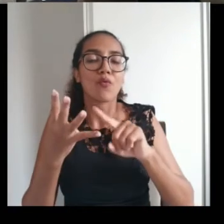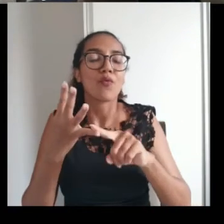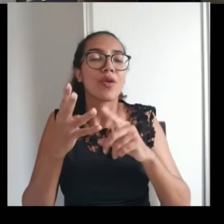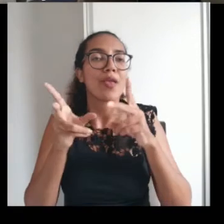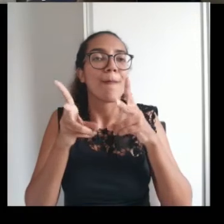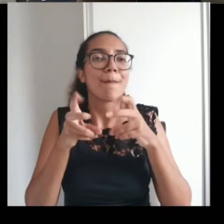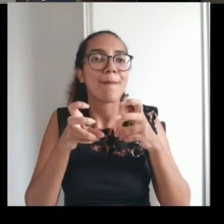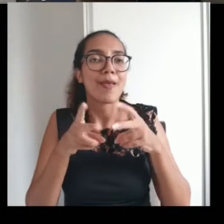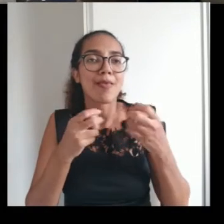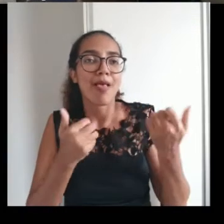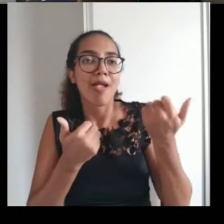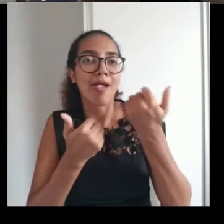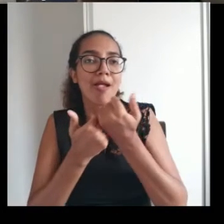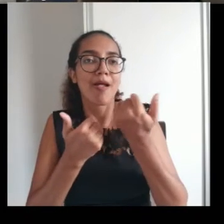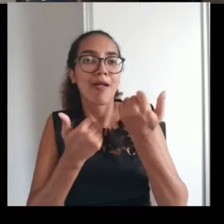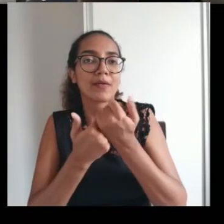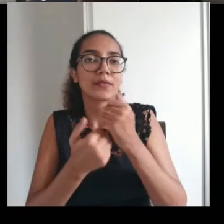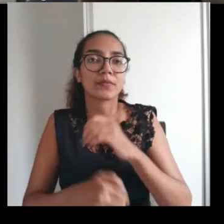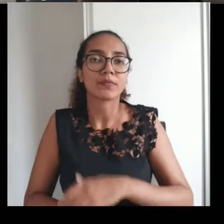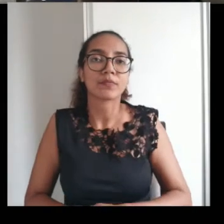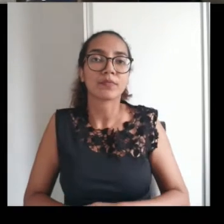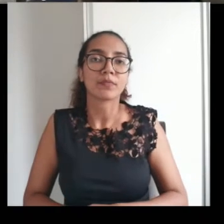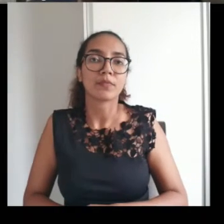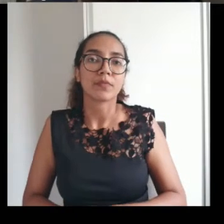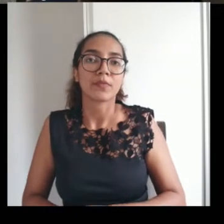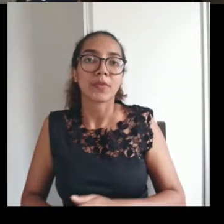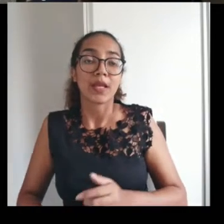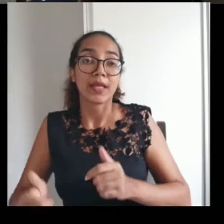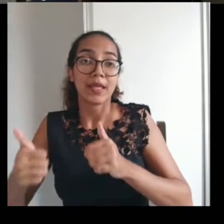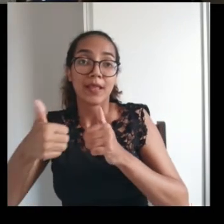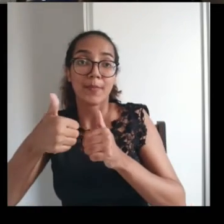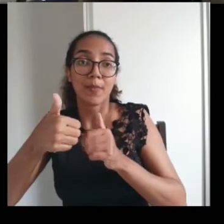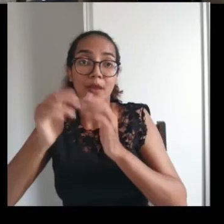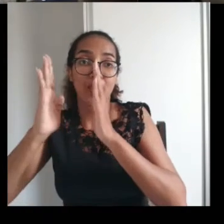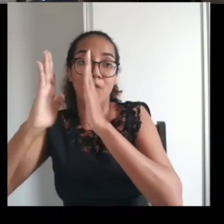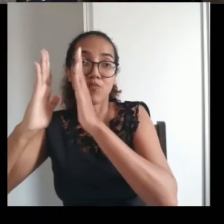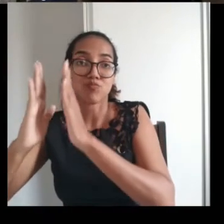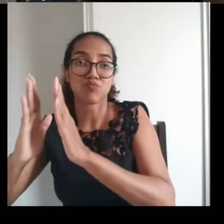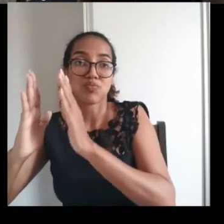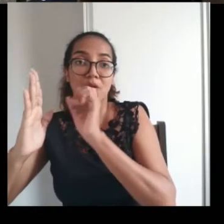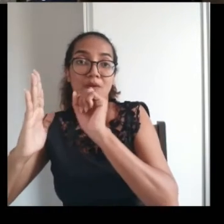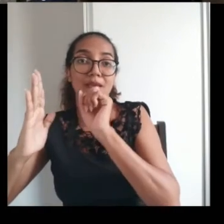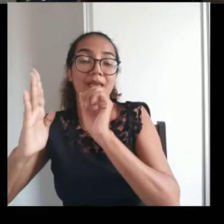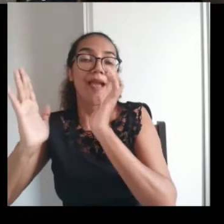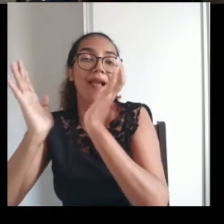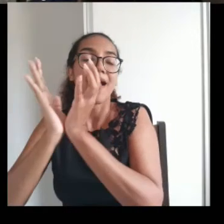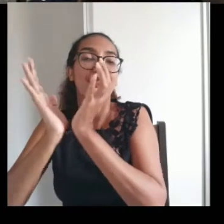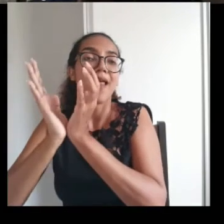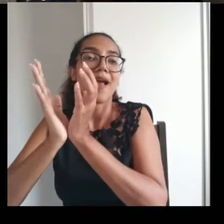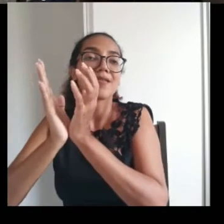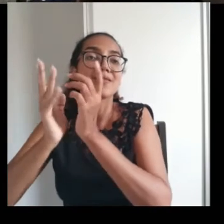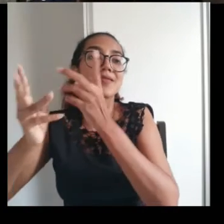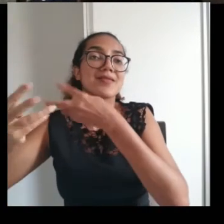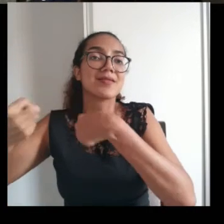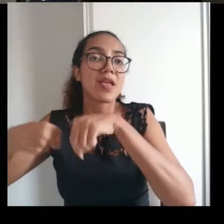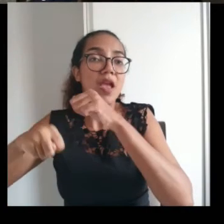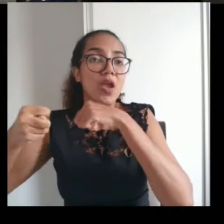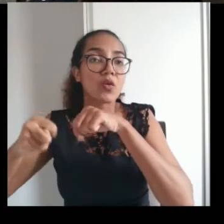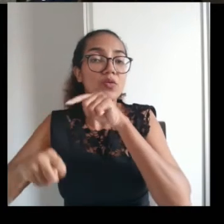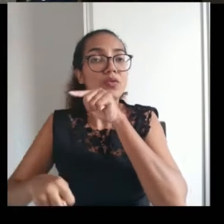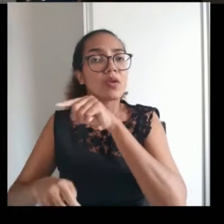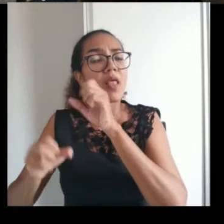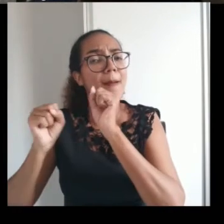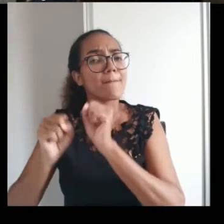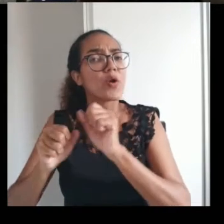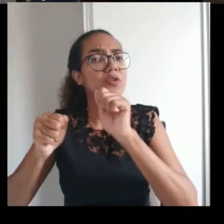né? E aqui a gente está falando de uma classe de negócio, tá certo? Que ela faz uso, ela pode fazer uso de um